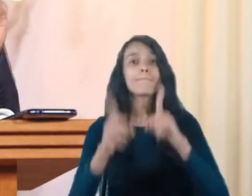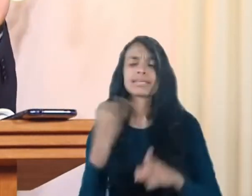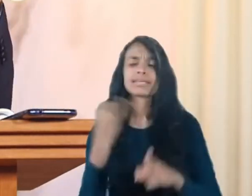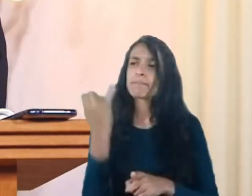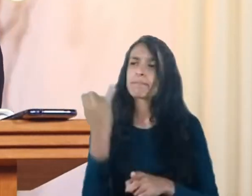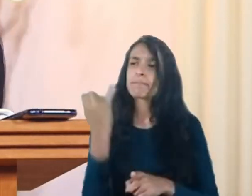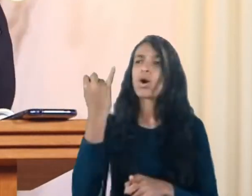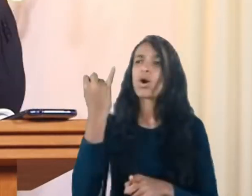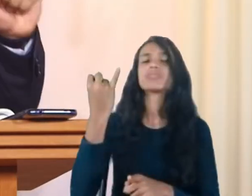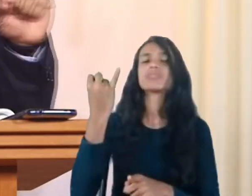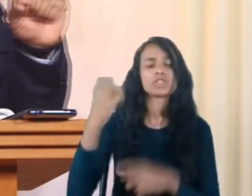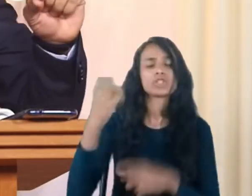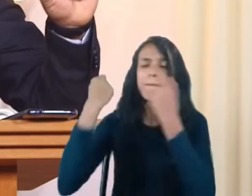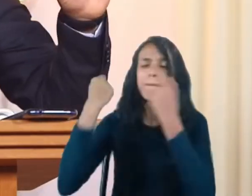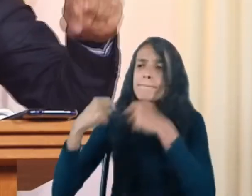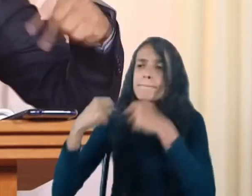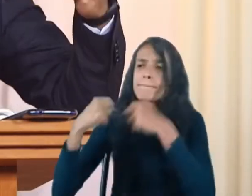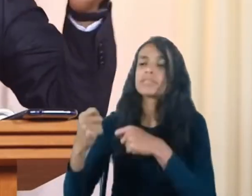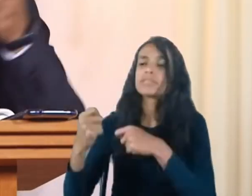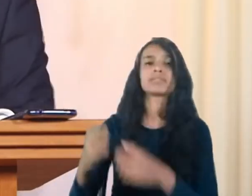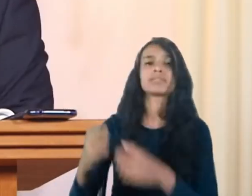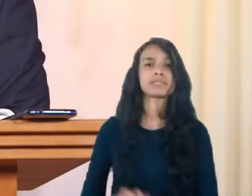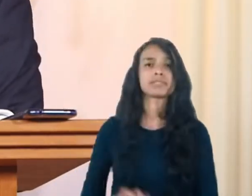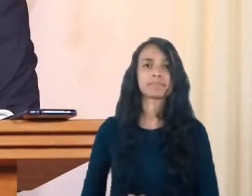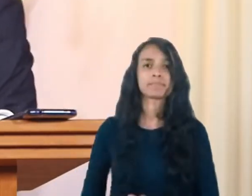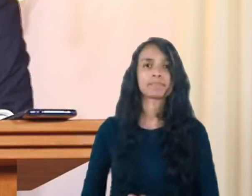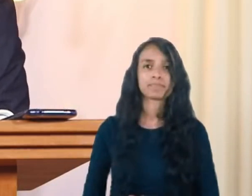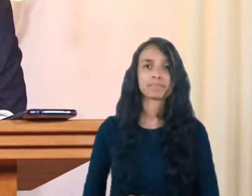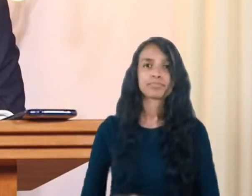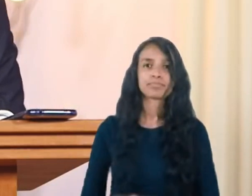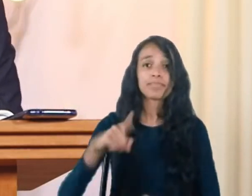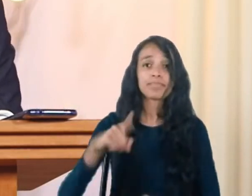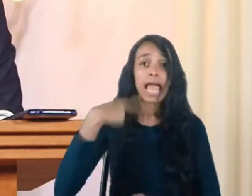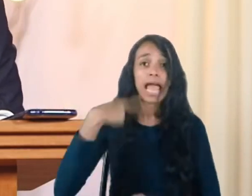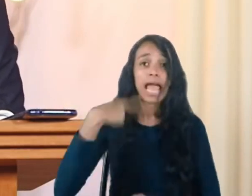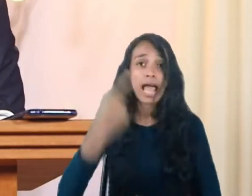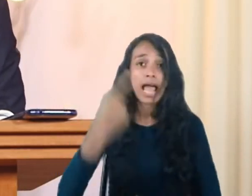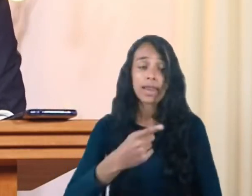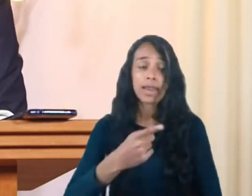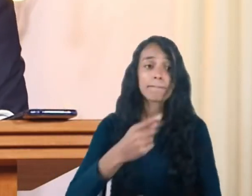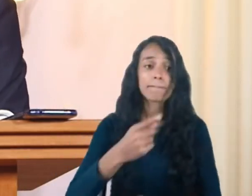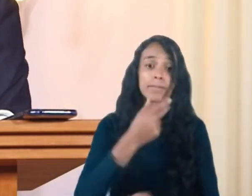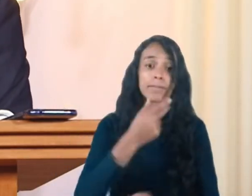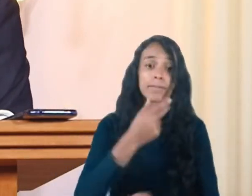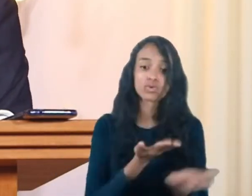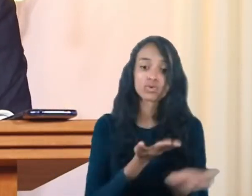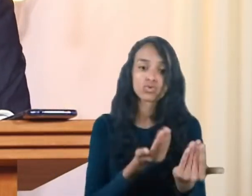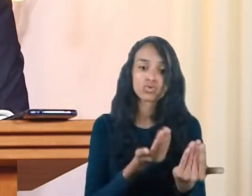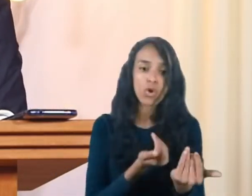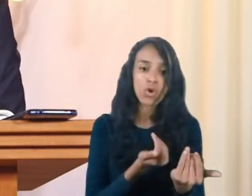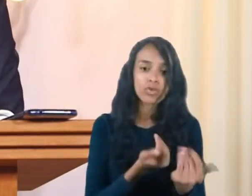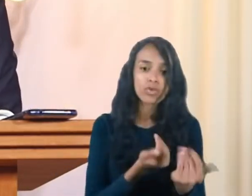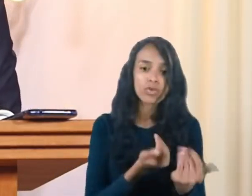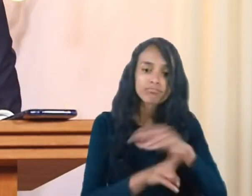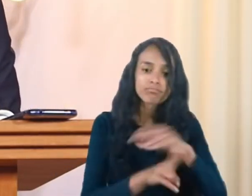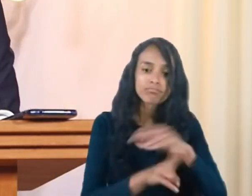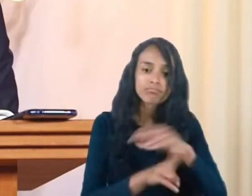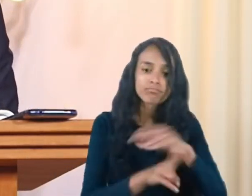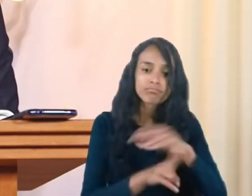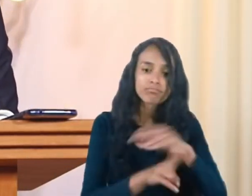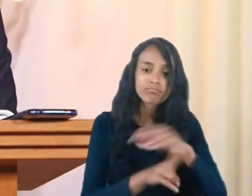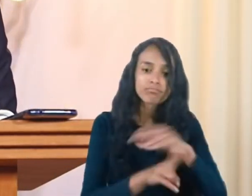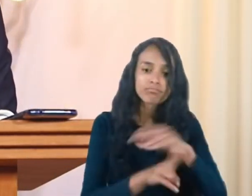Paulo não encerrou o culto após ressuscitar o jovem. Ele voltou a pregar até